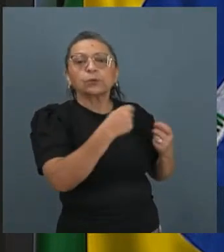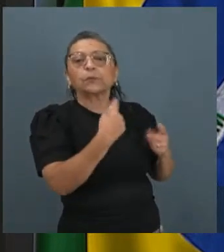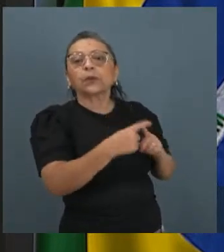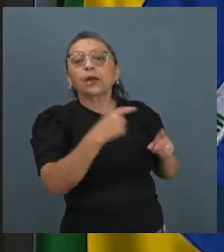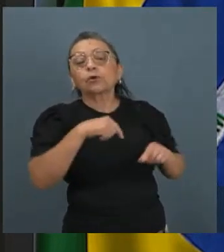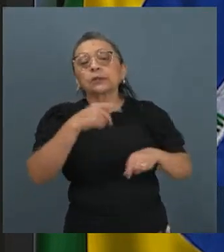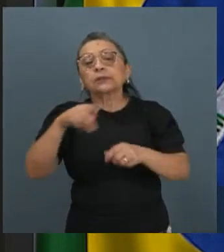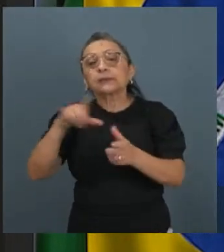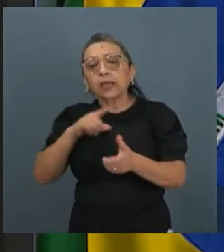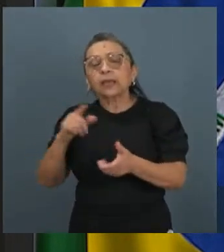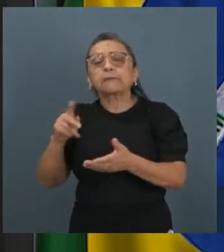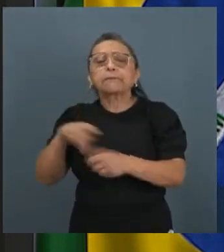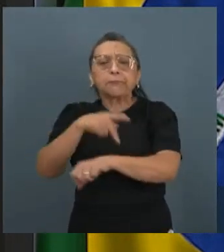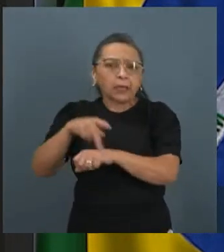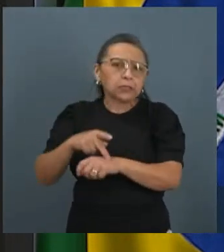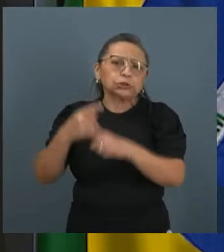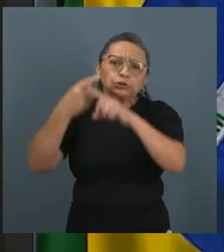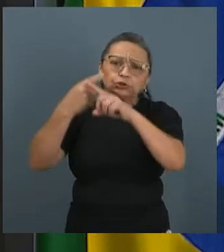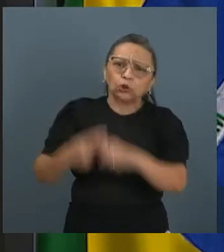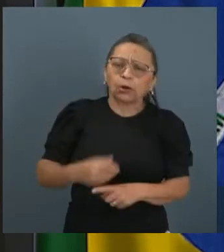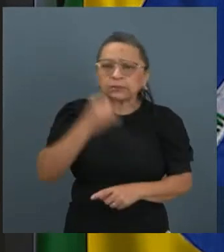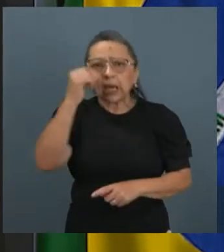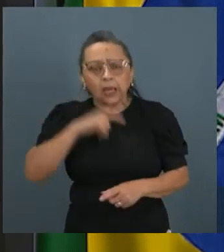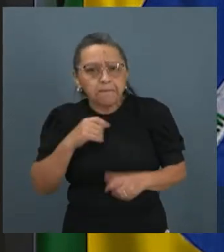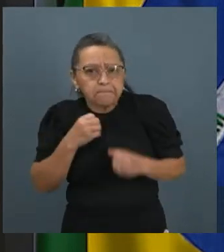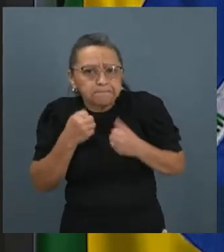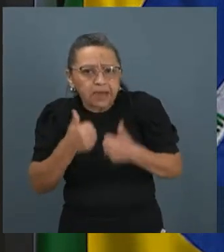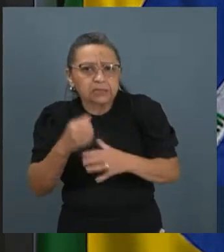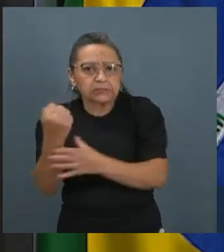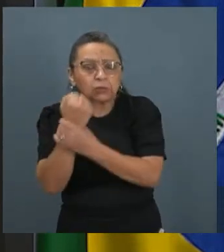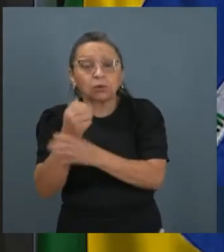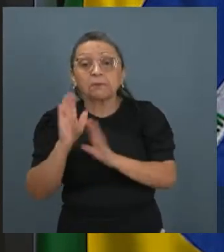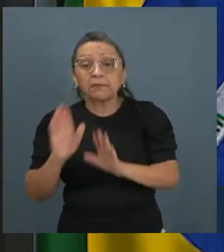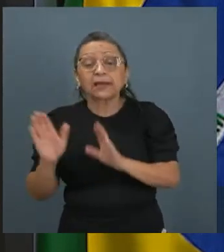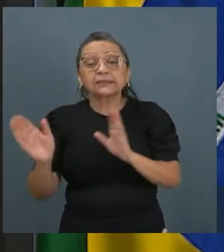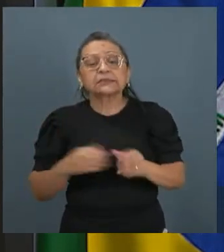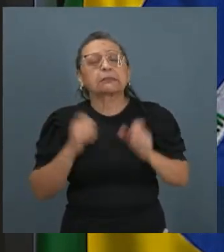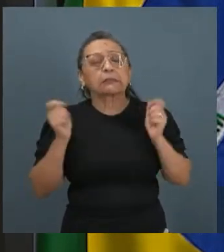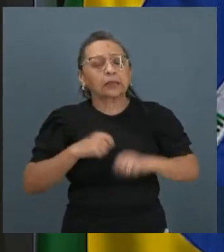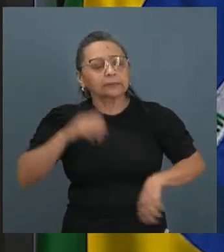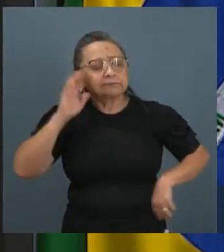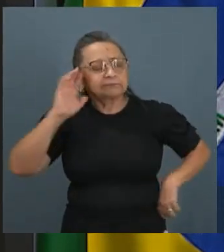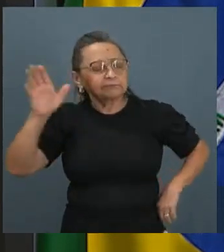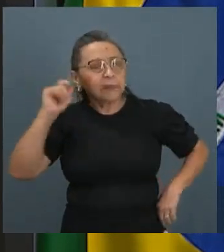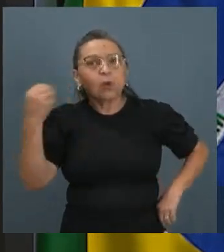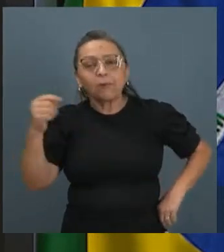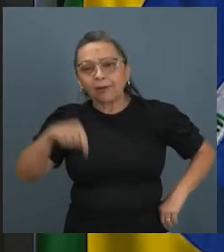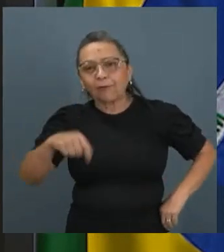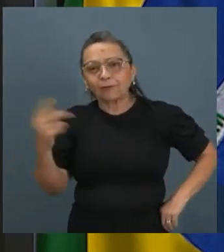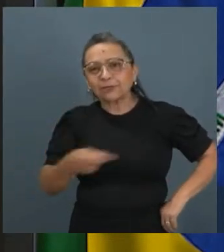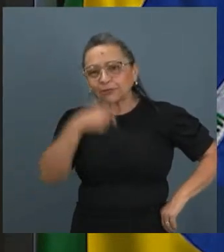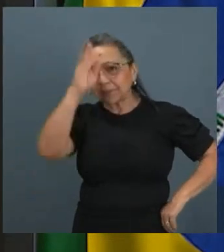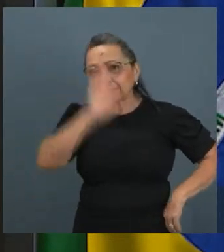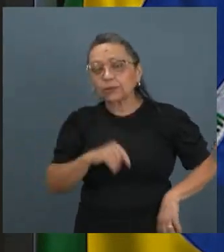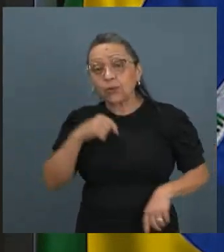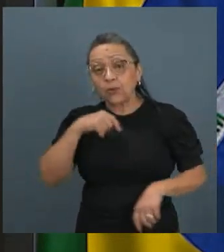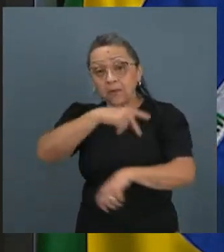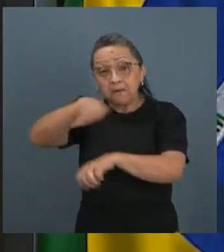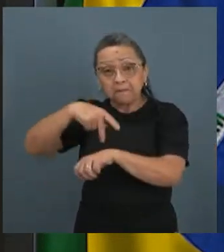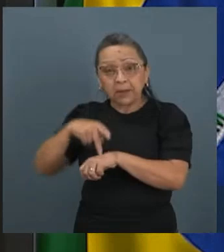azar são bem regulados. Fecho aspas. Dá para imaginar como seria no Brasil um